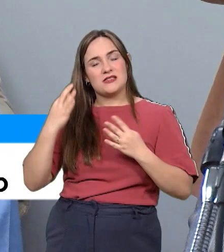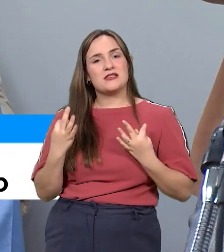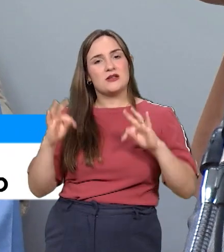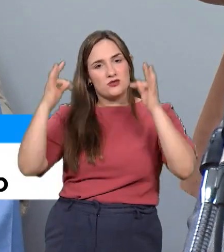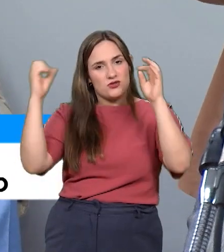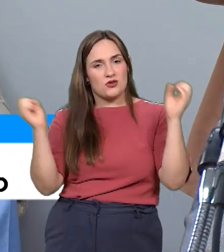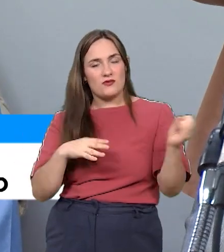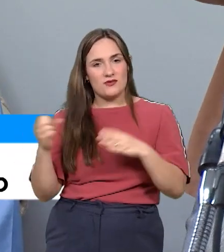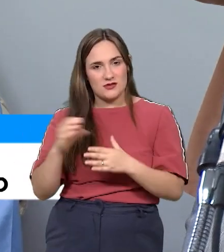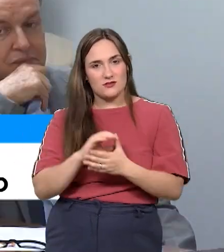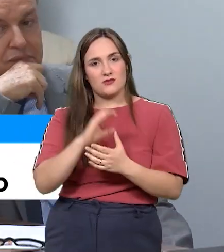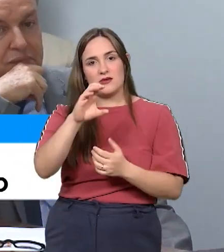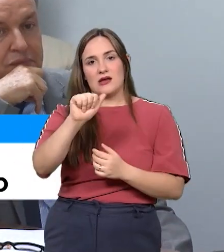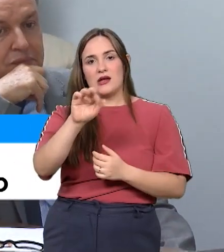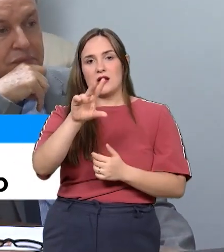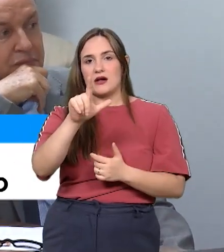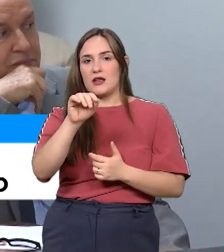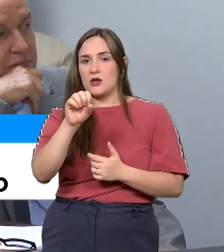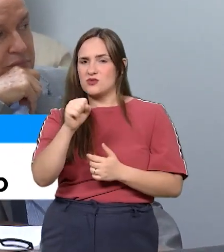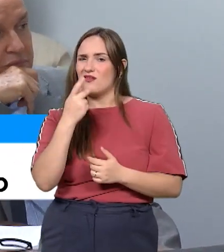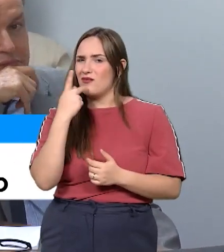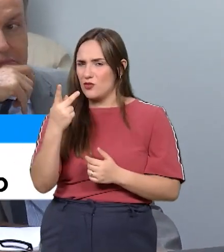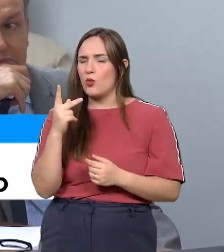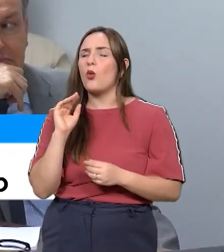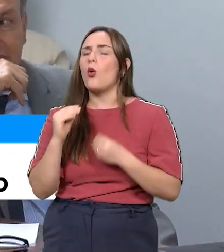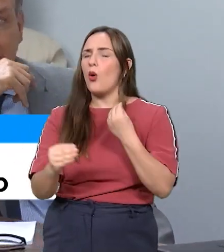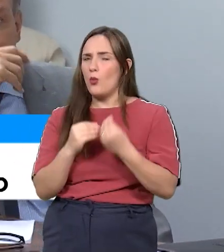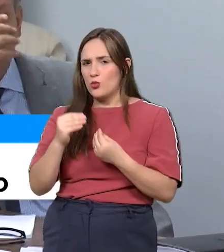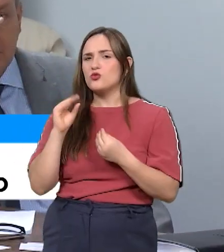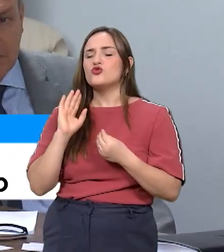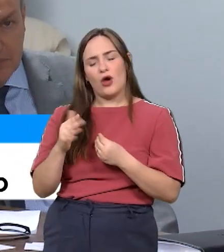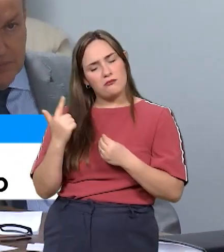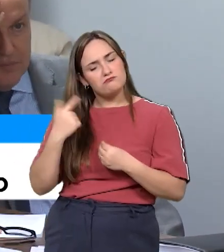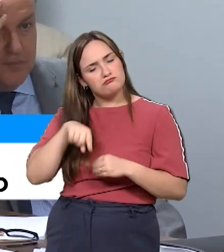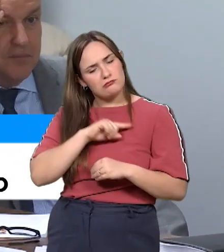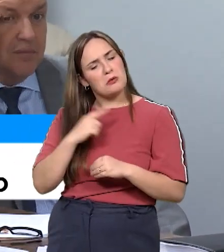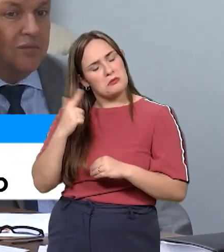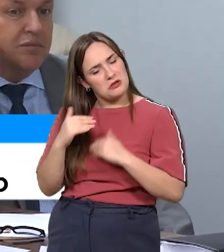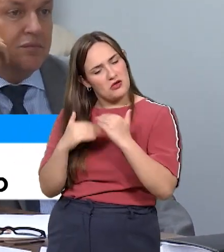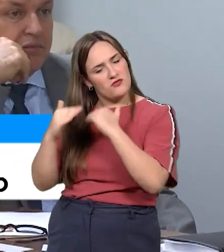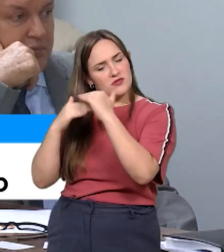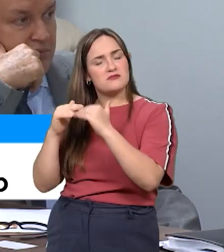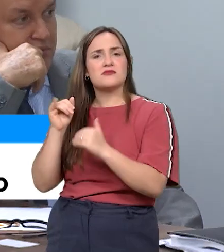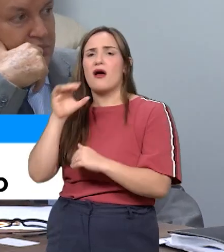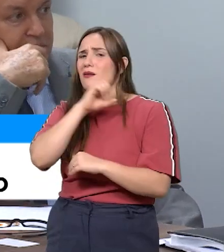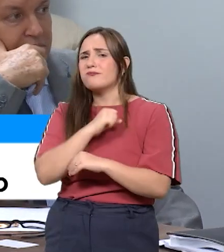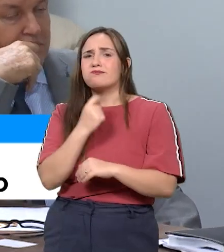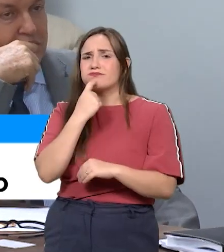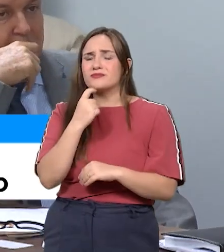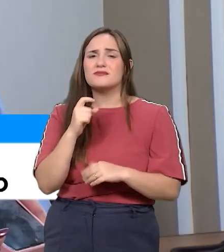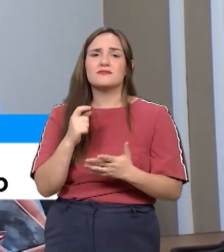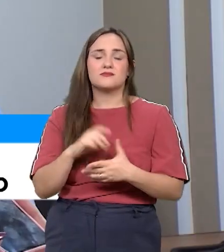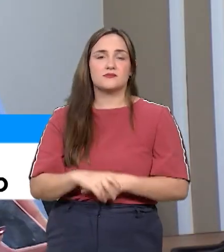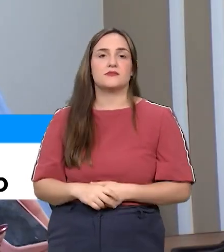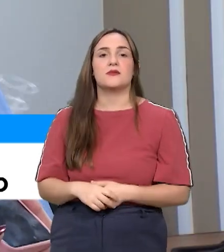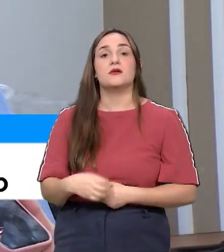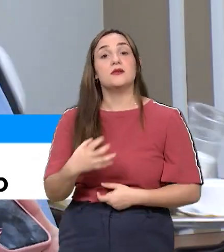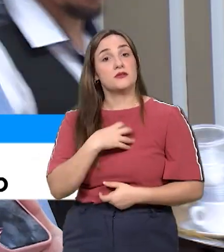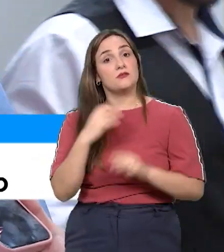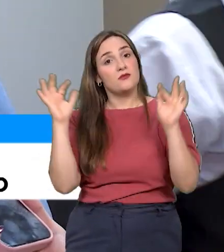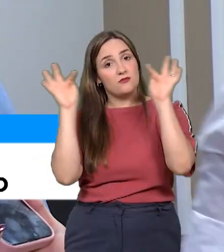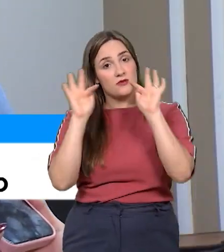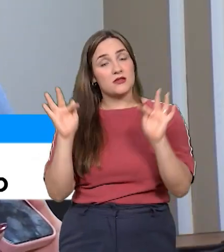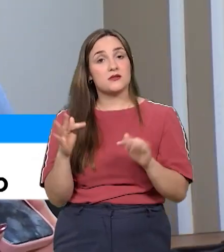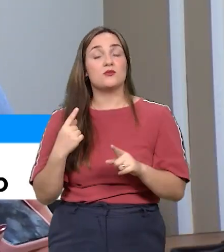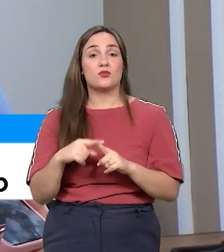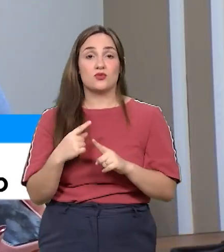Sena, participou do encontro e destacou os avanços alcançados pela comissão em tão pouco tempo de sua criação. E a gente fica muito